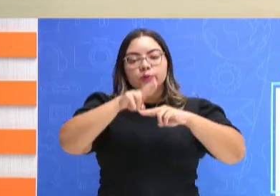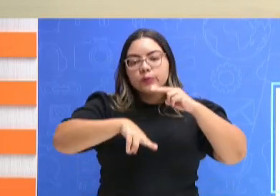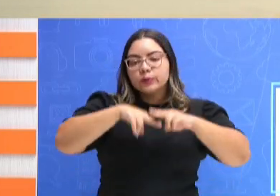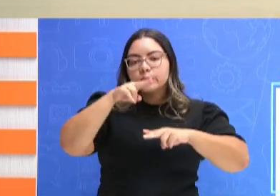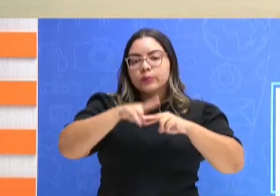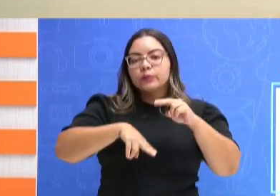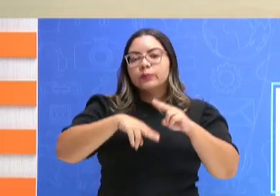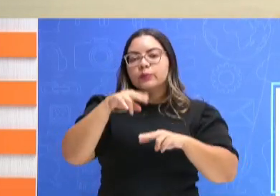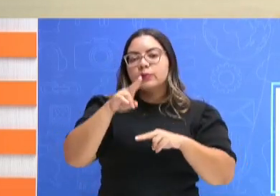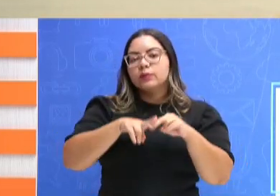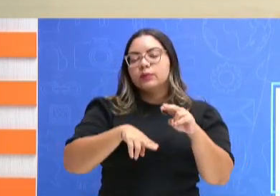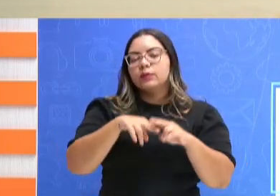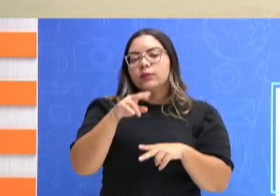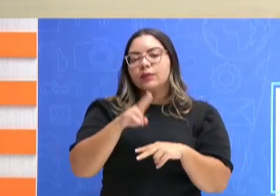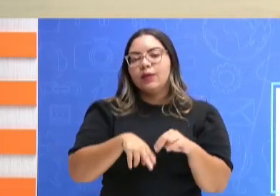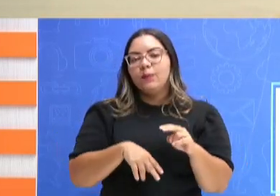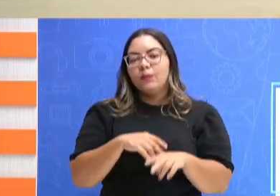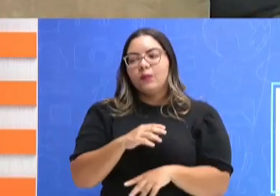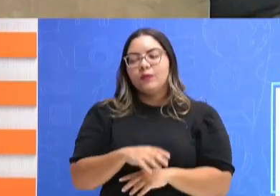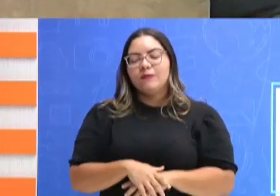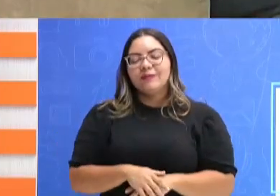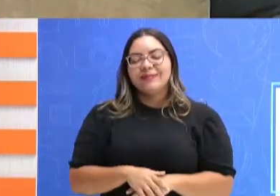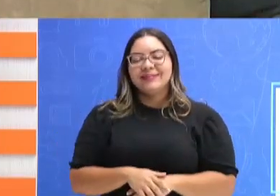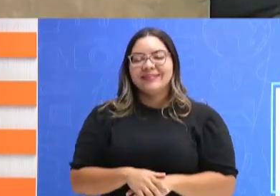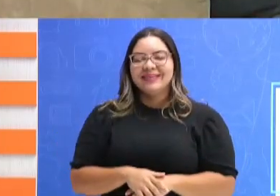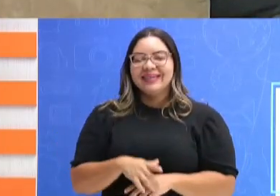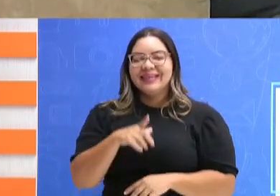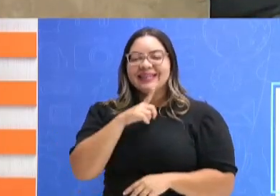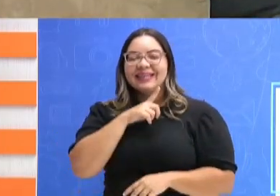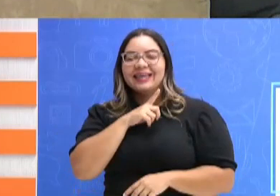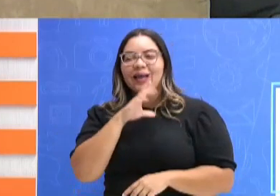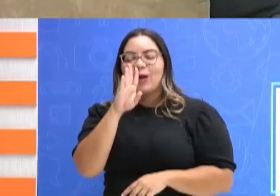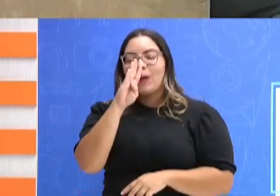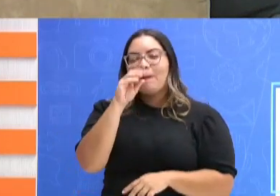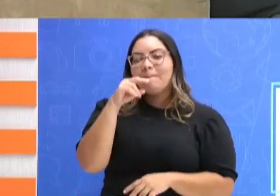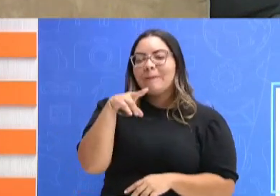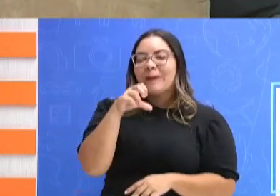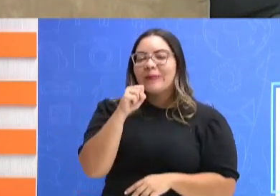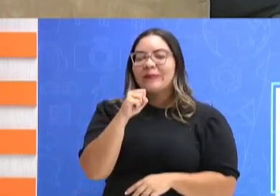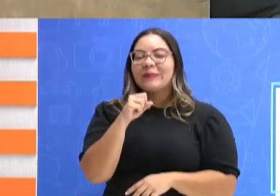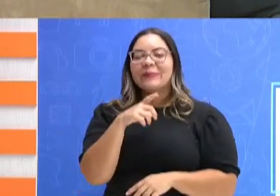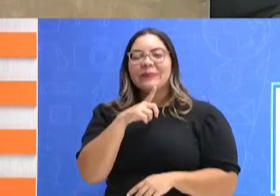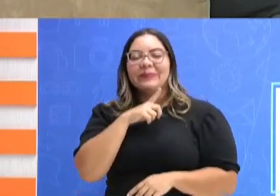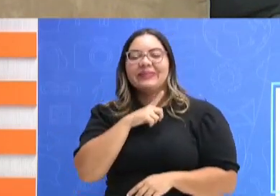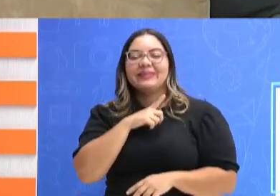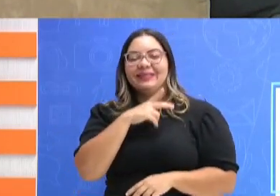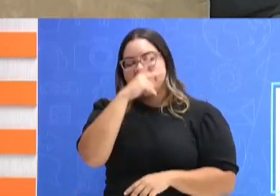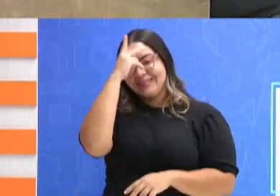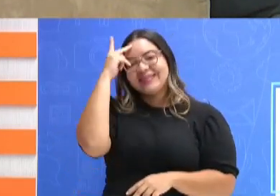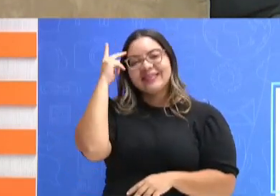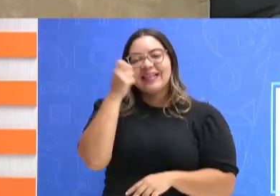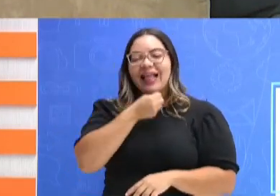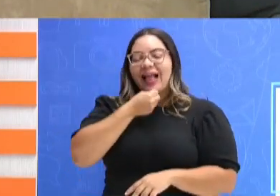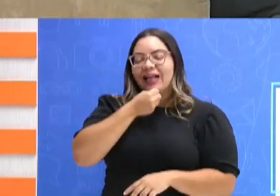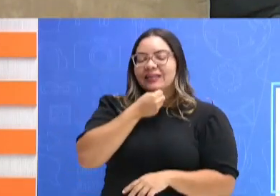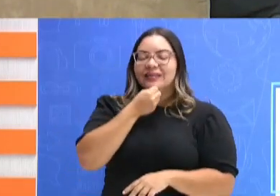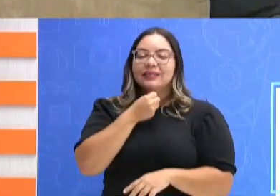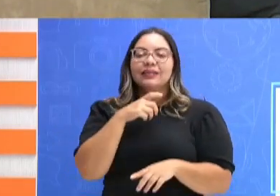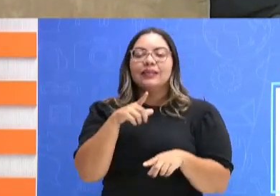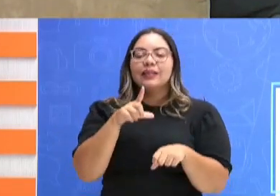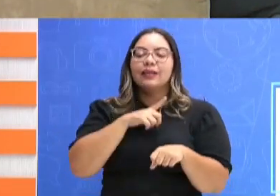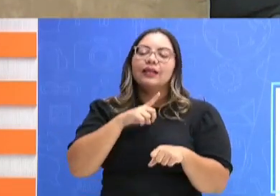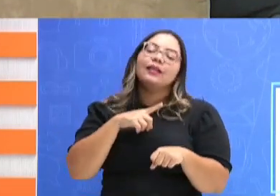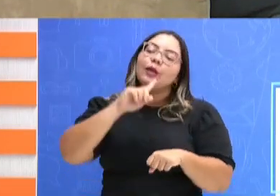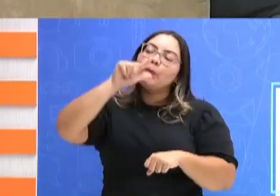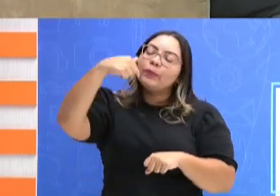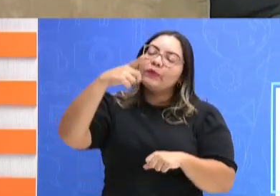a bonificação... Além do salário, ainda tem a bonificação para os artistas. E logo locais. Em seguida, Minha Casa é Melhor, que o município vai colocar muito